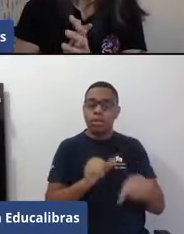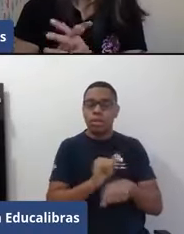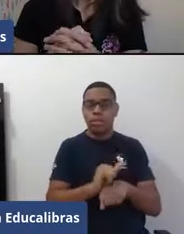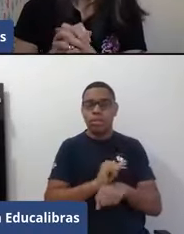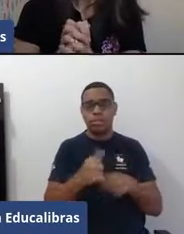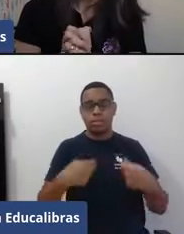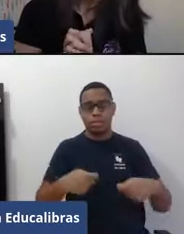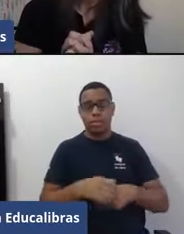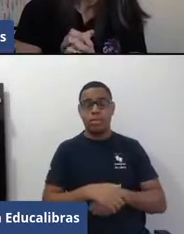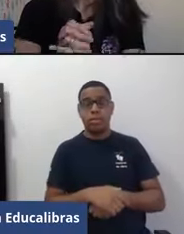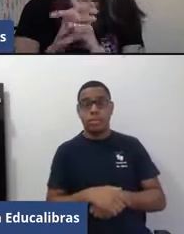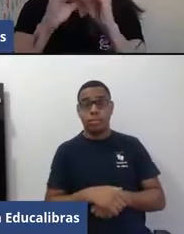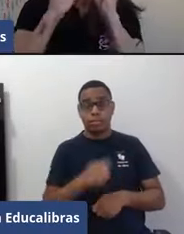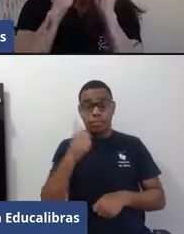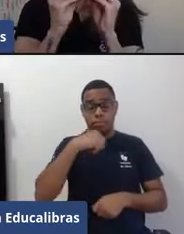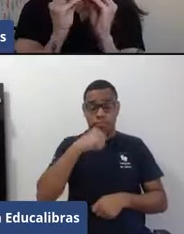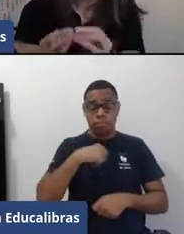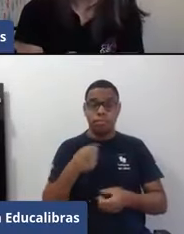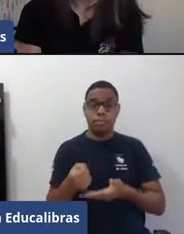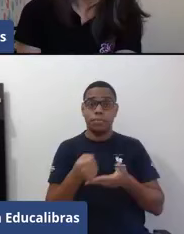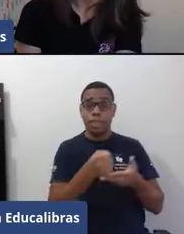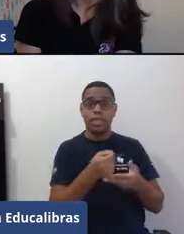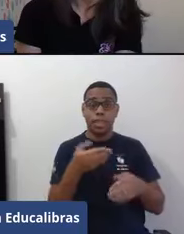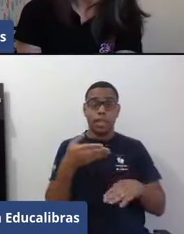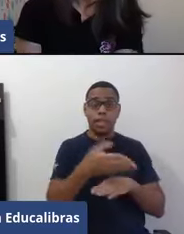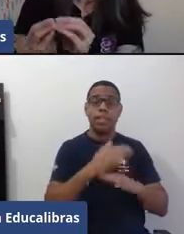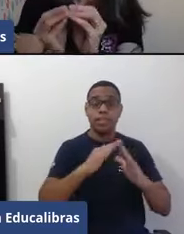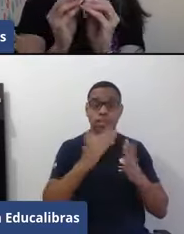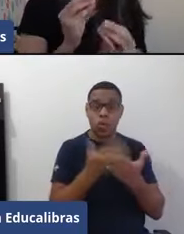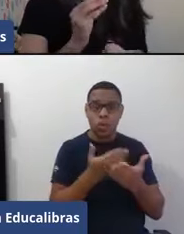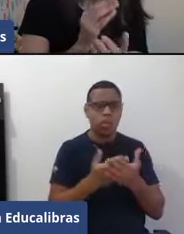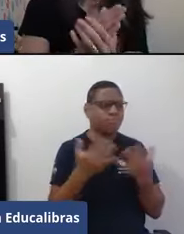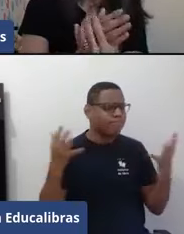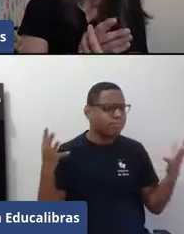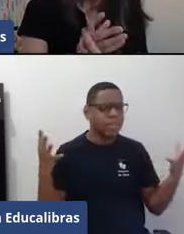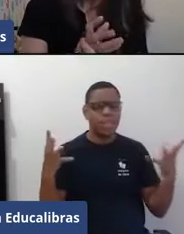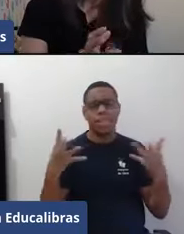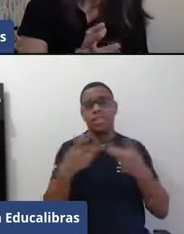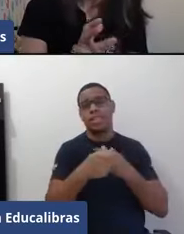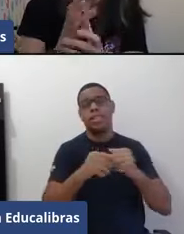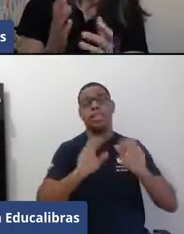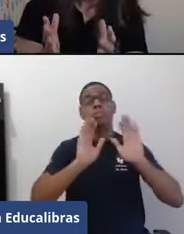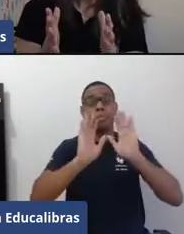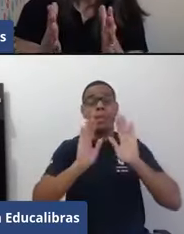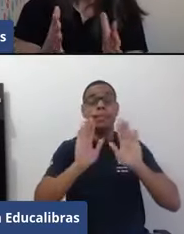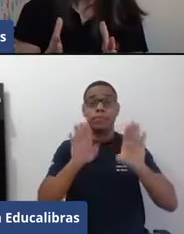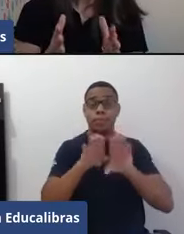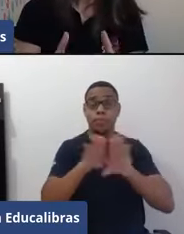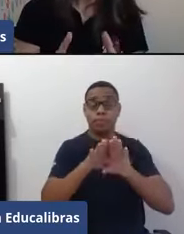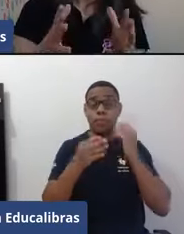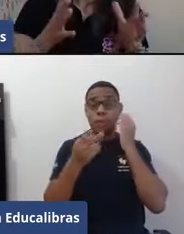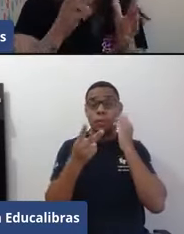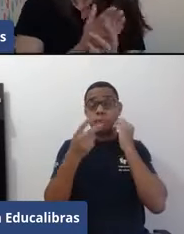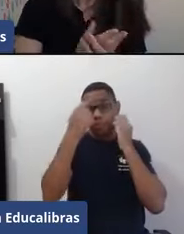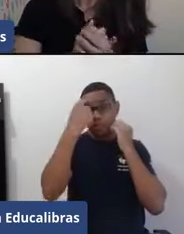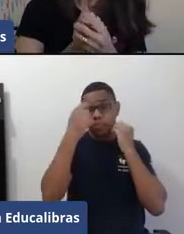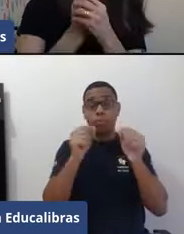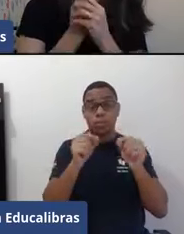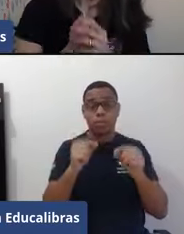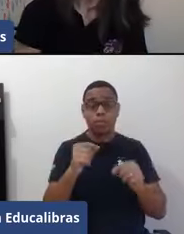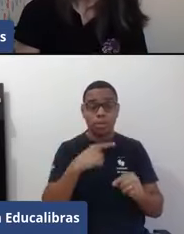as mães para as escolas, isso é sensacional. Só que a gente precisa também ampliar o olhar e pensar assim, não